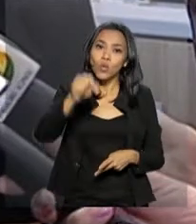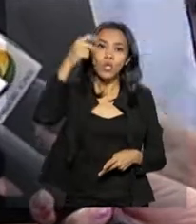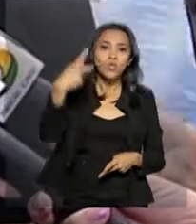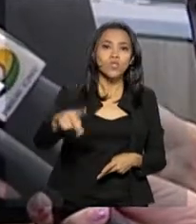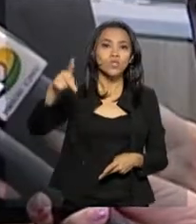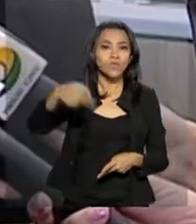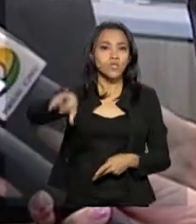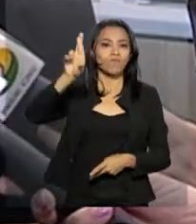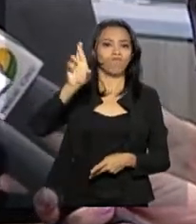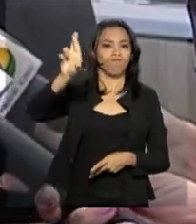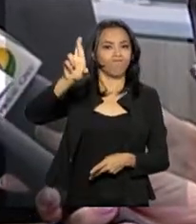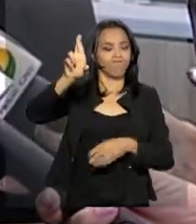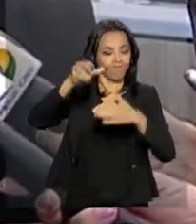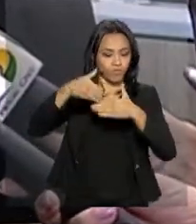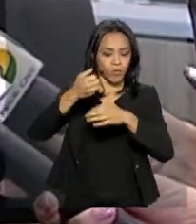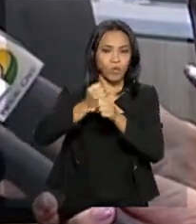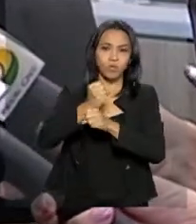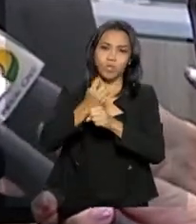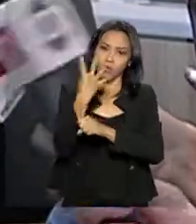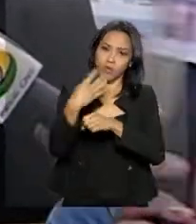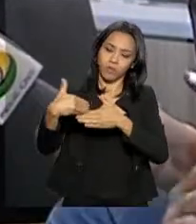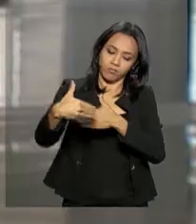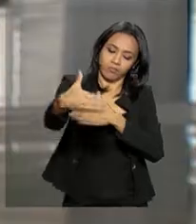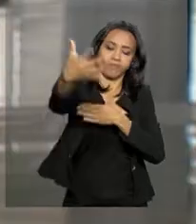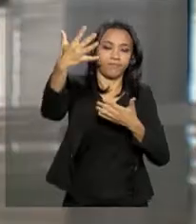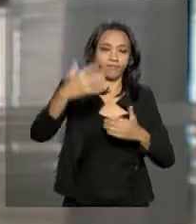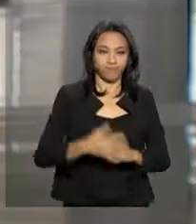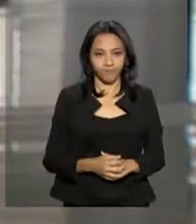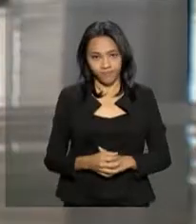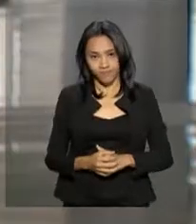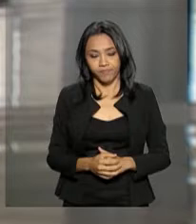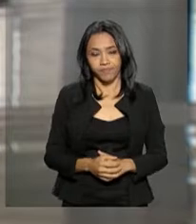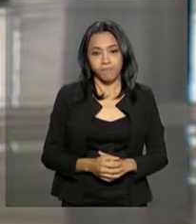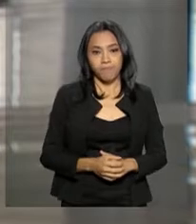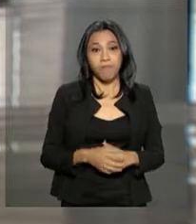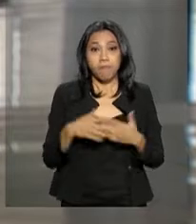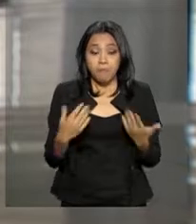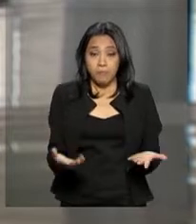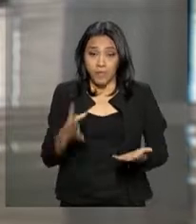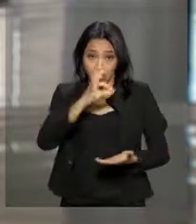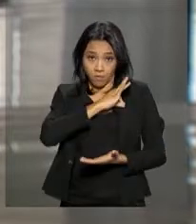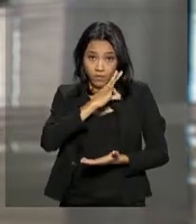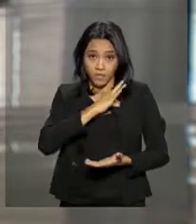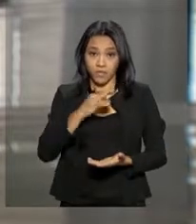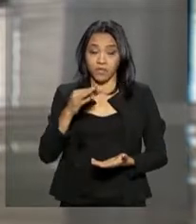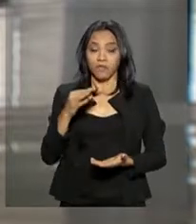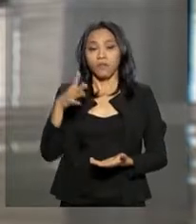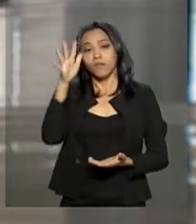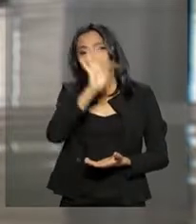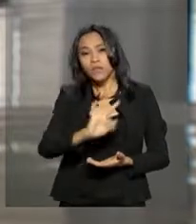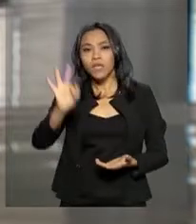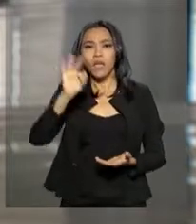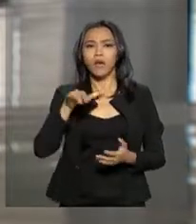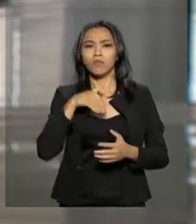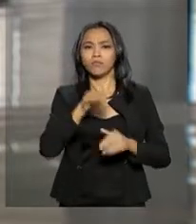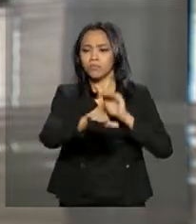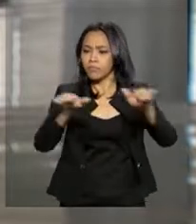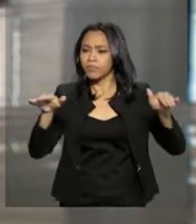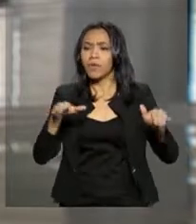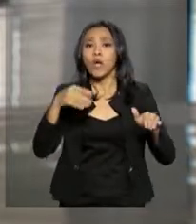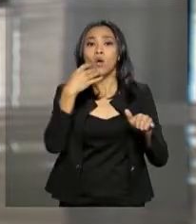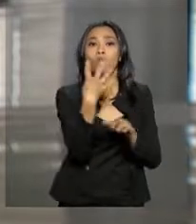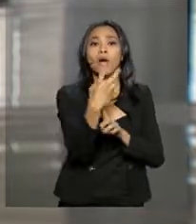seus dirigentes nos próximos quatro anos ea polícia federal mobilizou quatro mil agentes